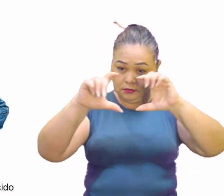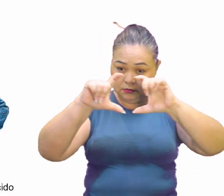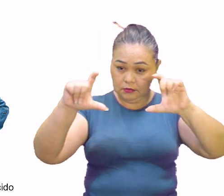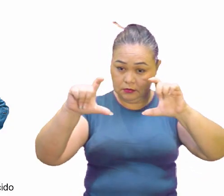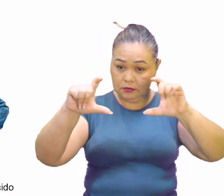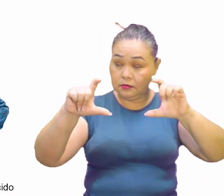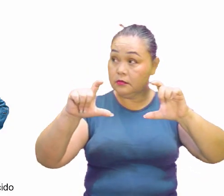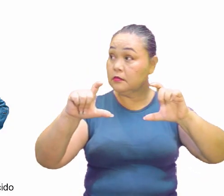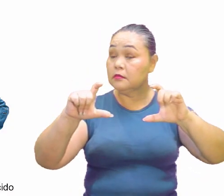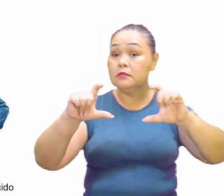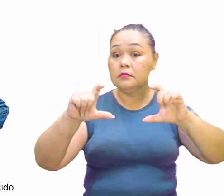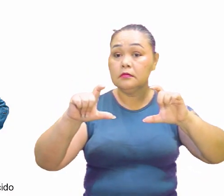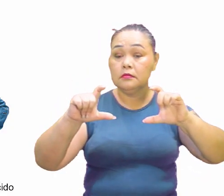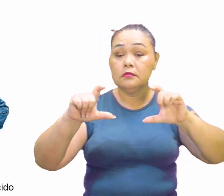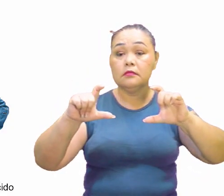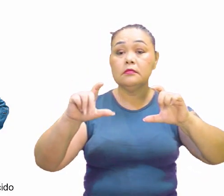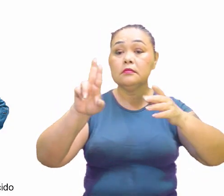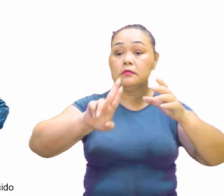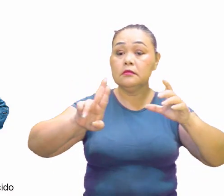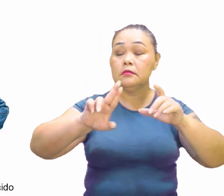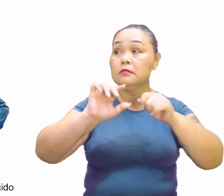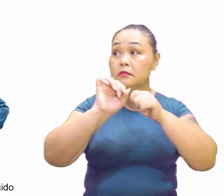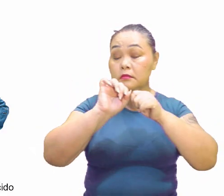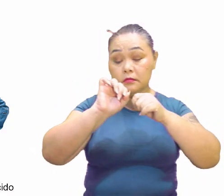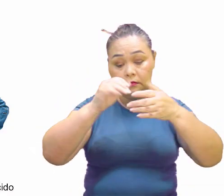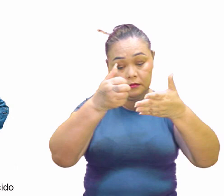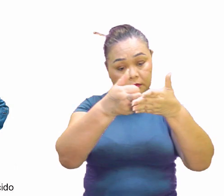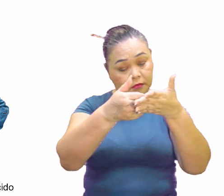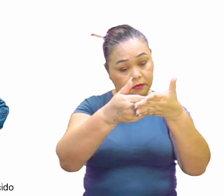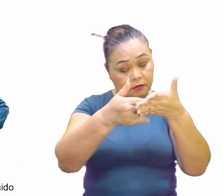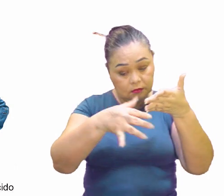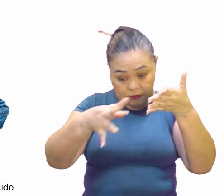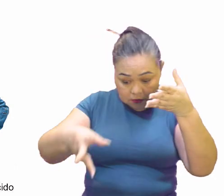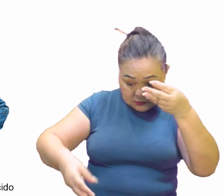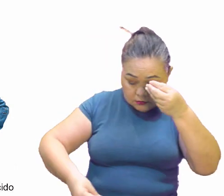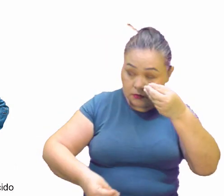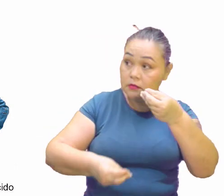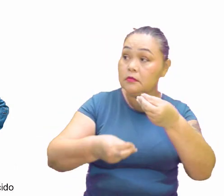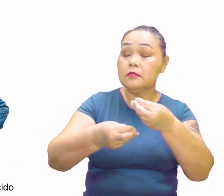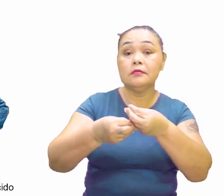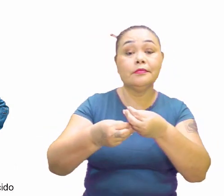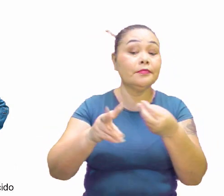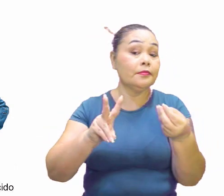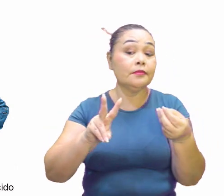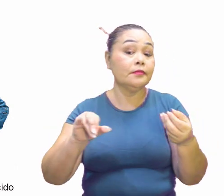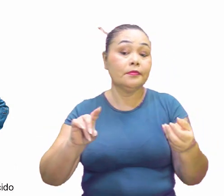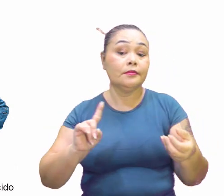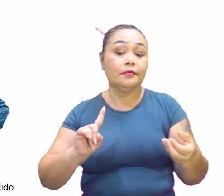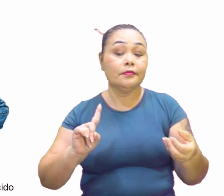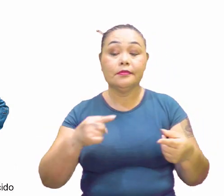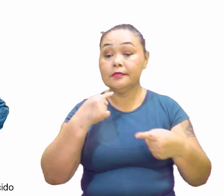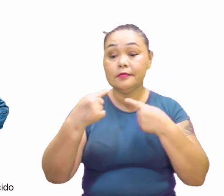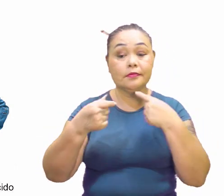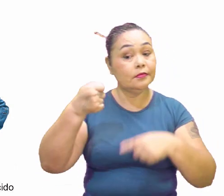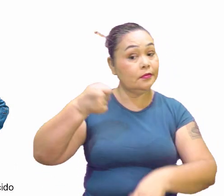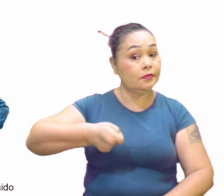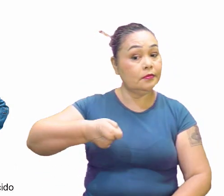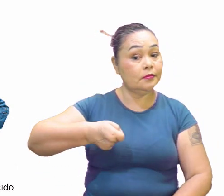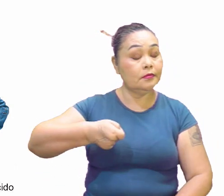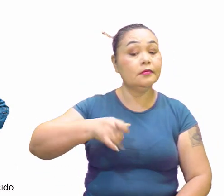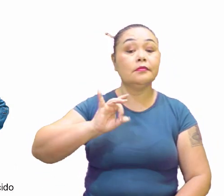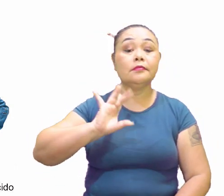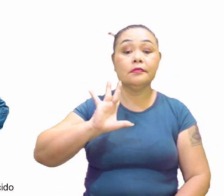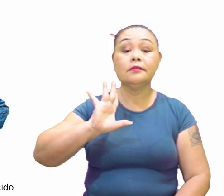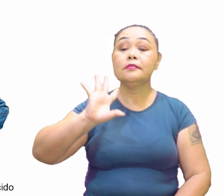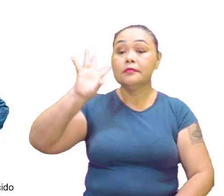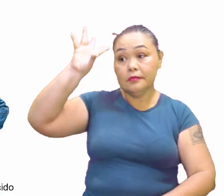apresentação. Você pode usar aqui na introdução. Aí lá na sua conclusão, você não vai usar argumento de autoridade. Você só